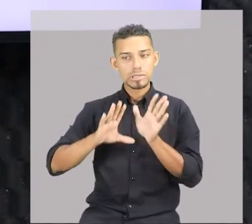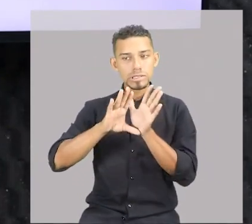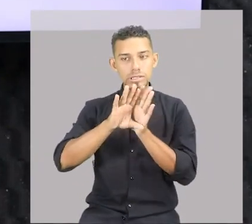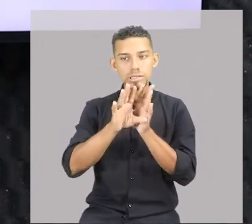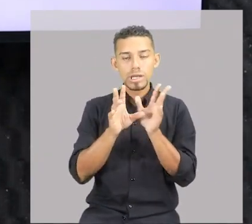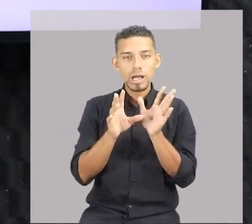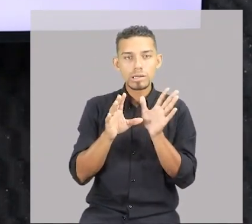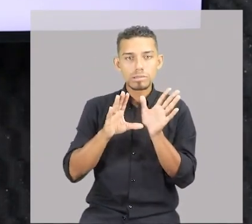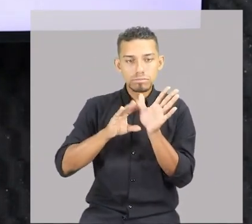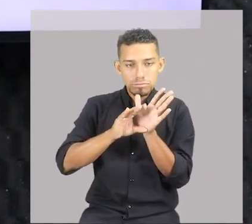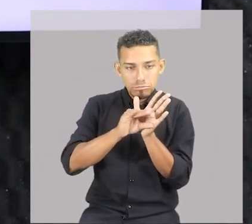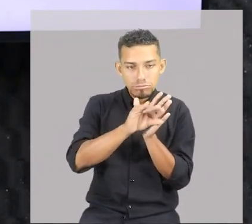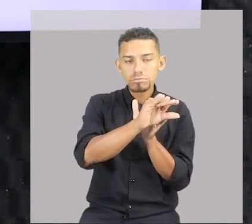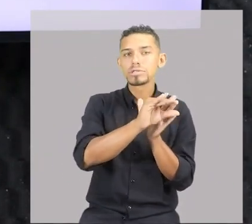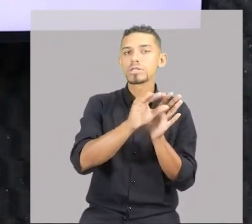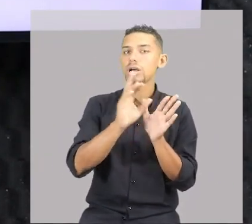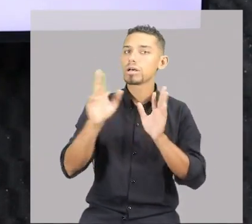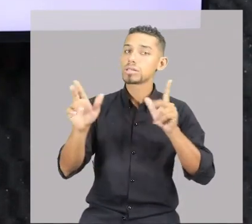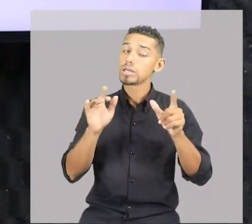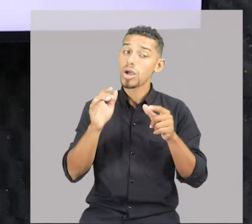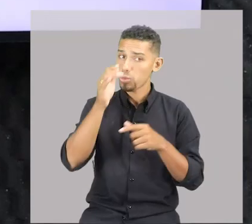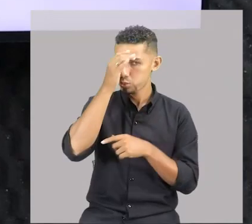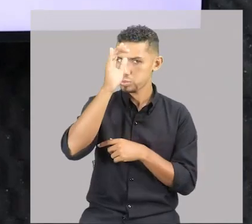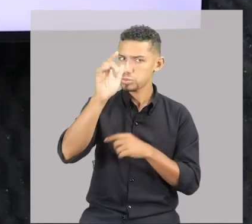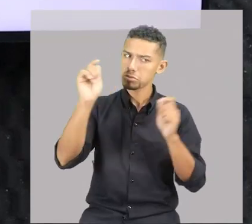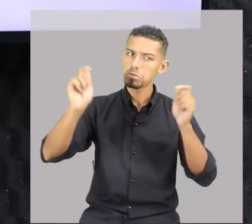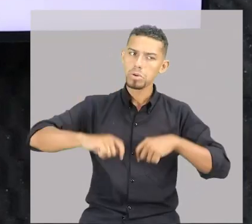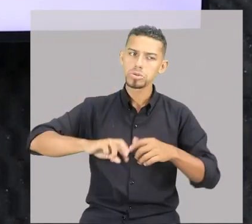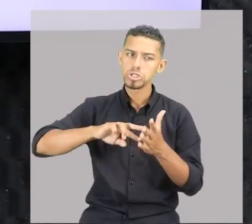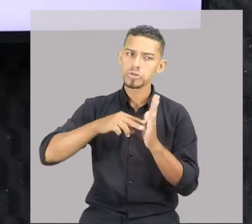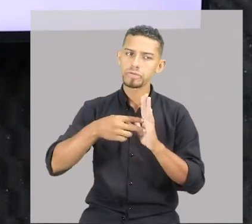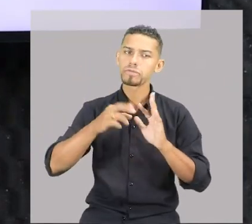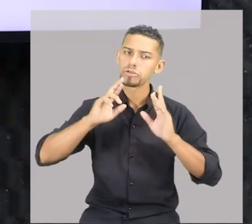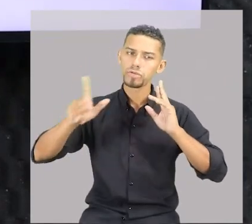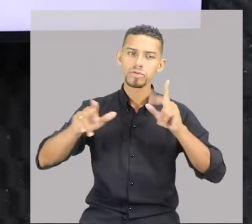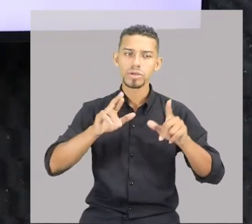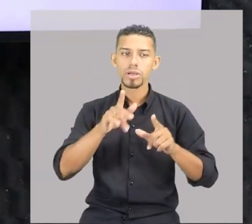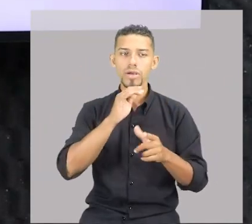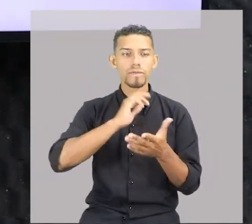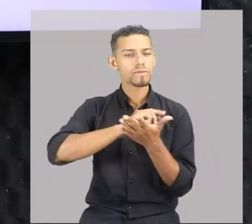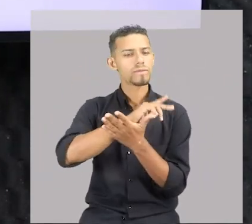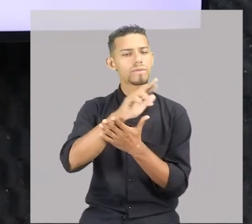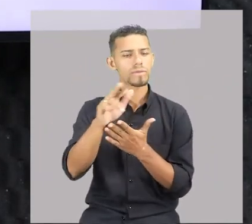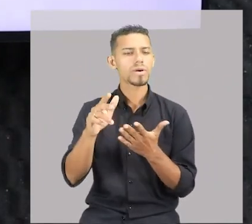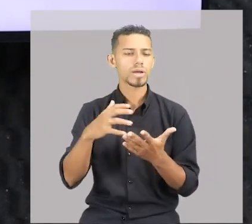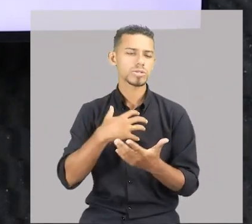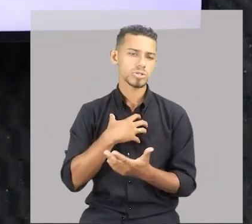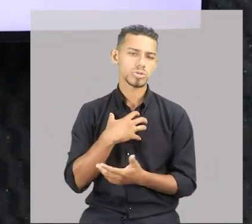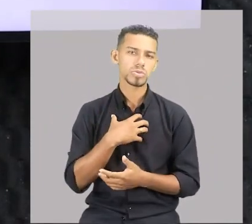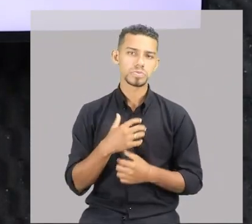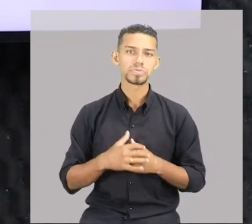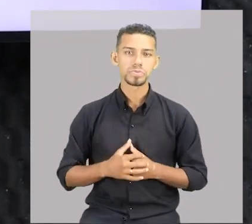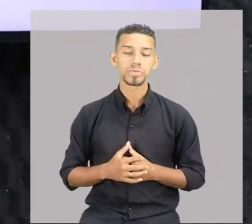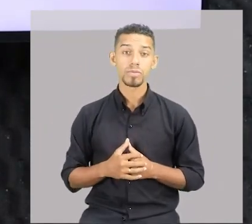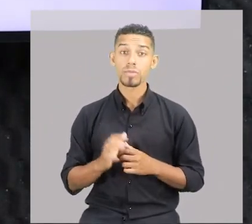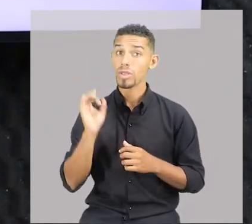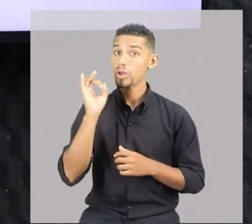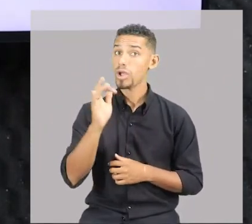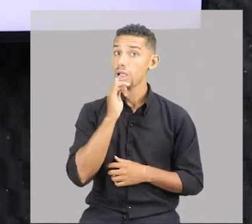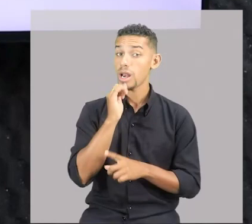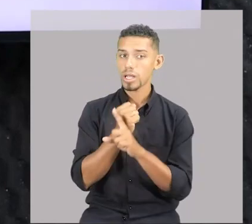bactéria. Então, cultura pode significar muitas coisas diferentes. Cultura tem vários sinônimos, tá? Só que